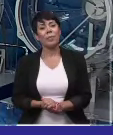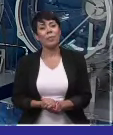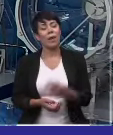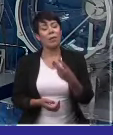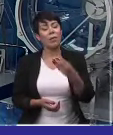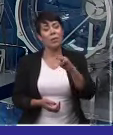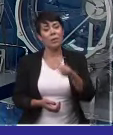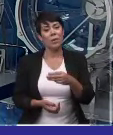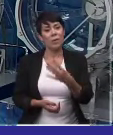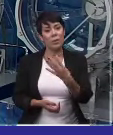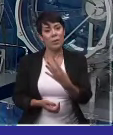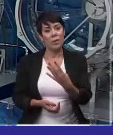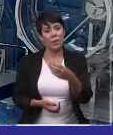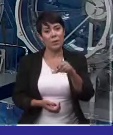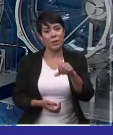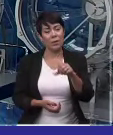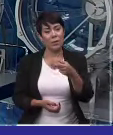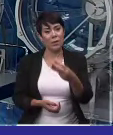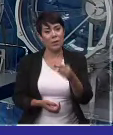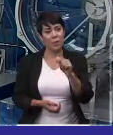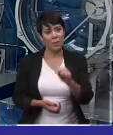de